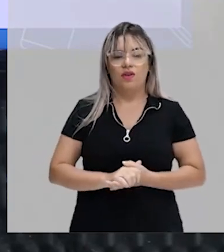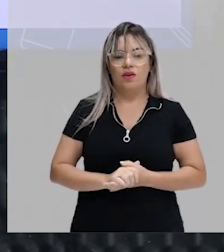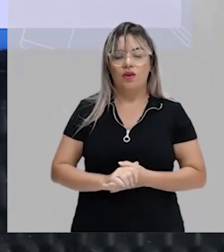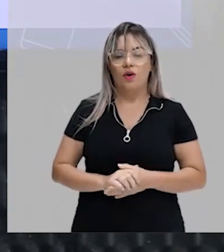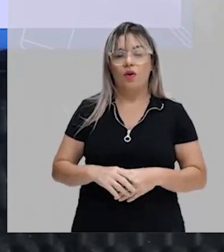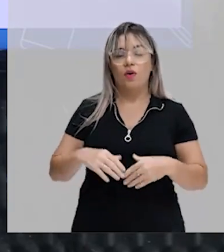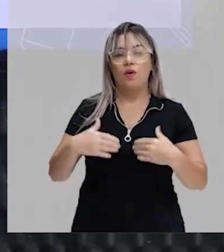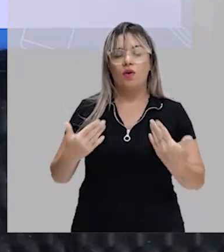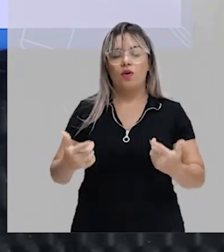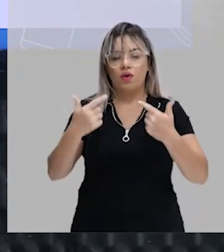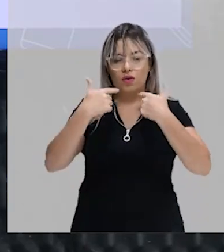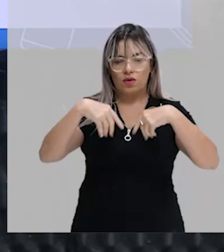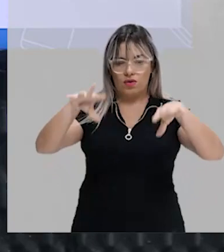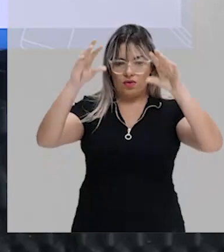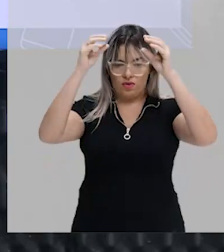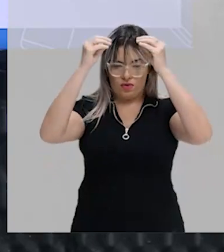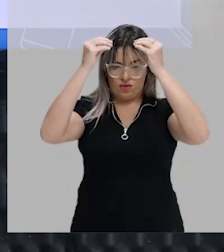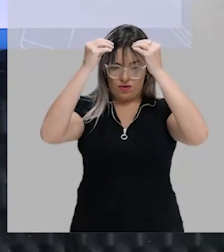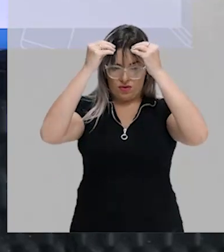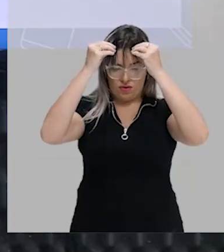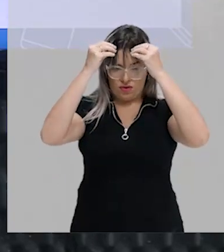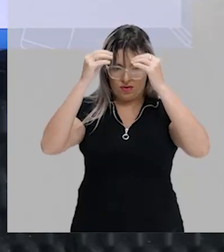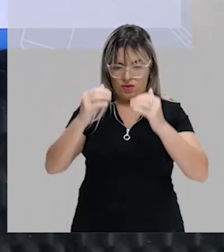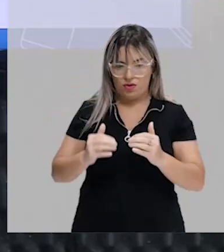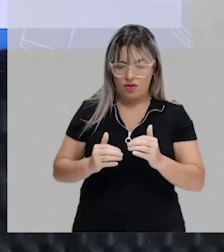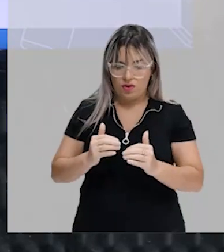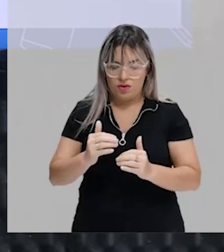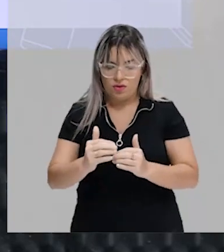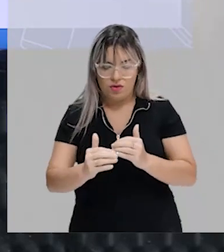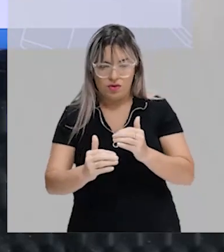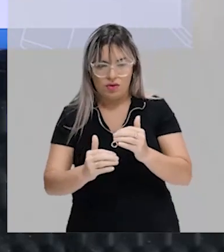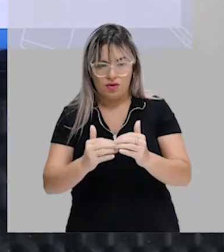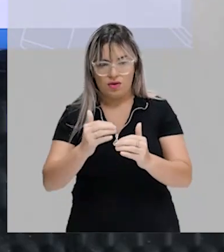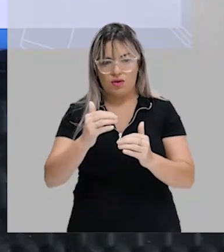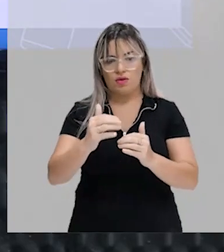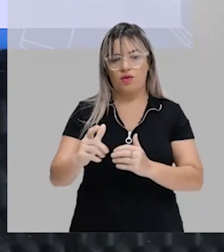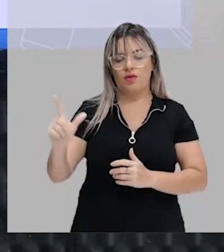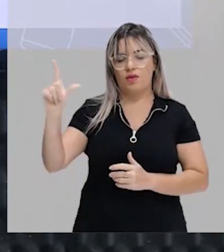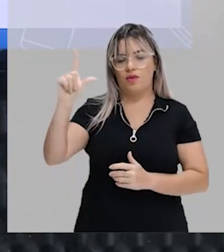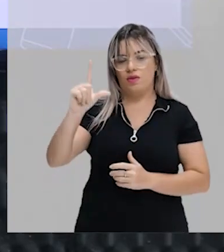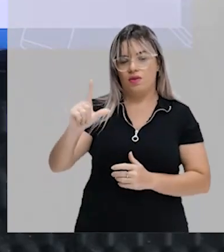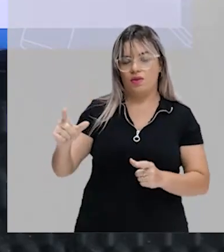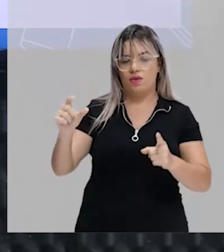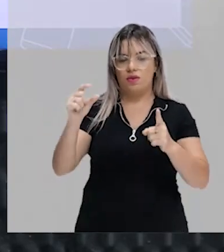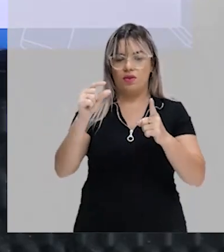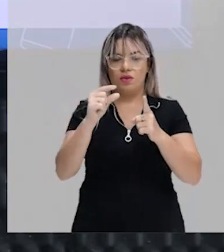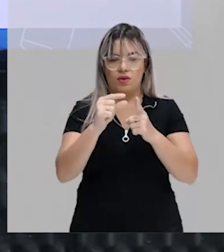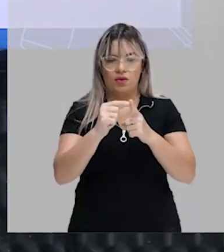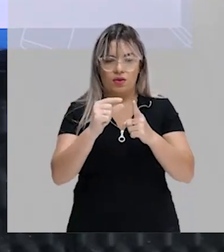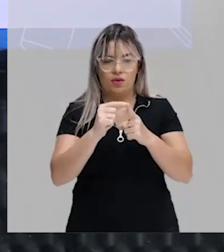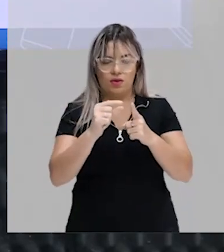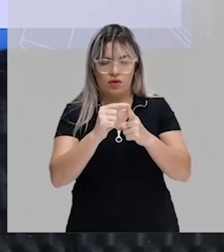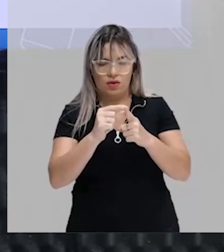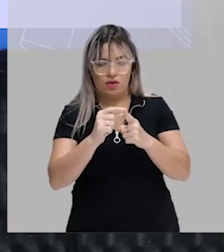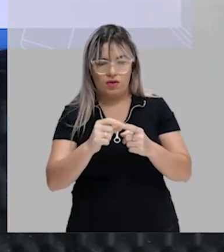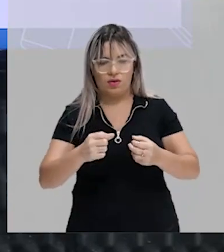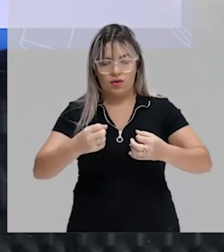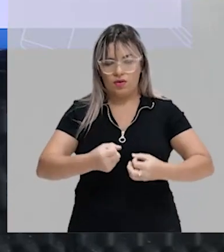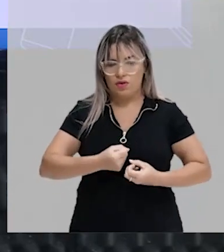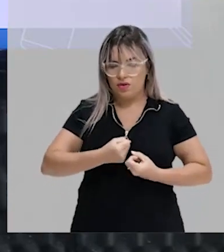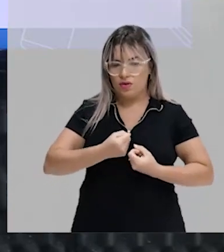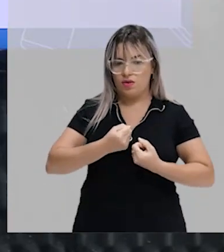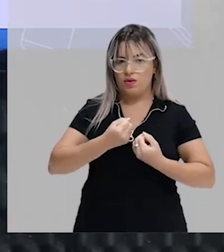linguagem literária? Essa desenvolvida aí na literatura, carregada de significados. Uma palavra dentro de um poema vai ter um